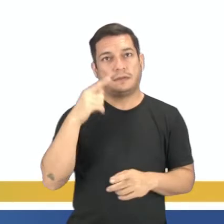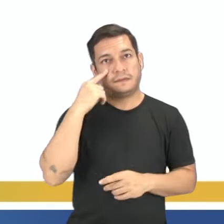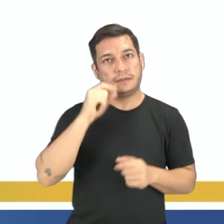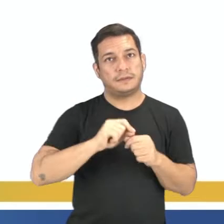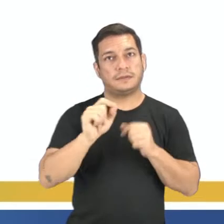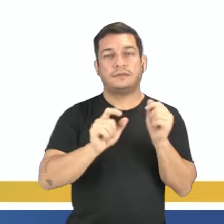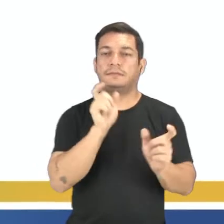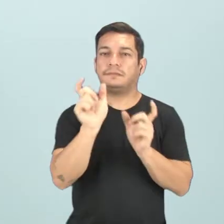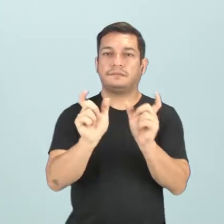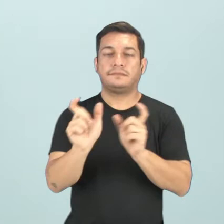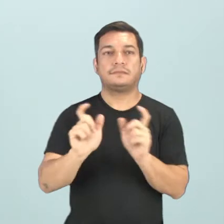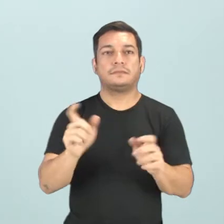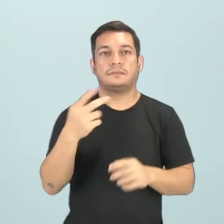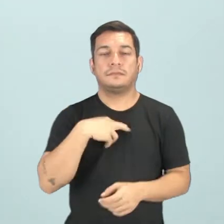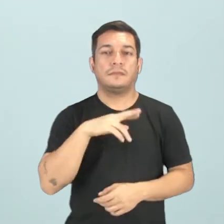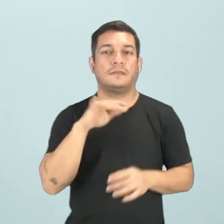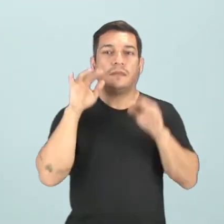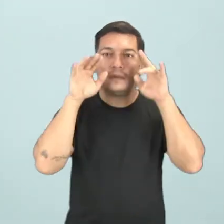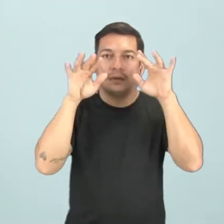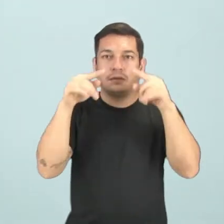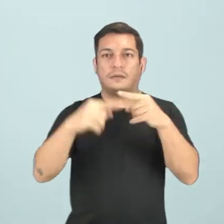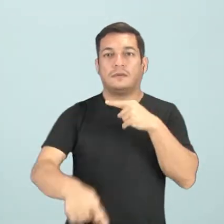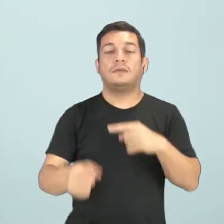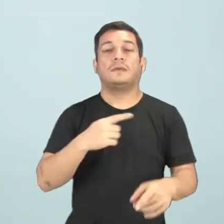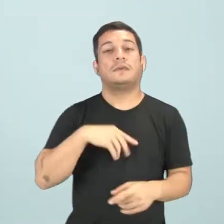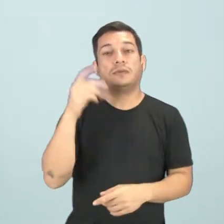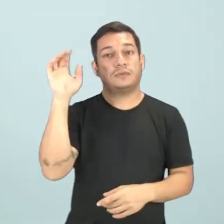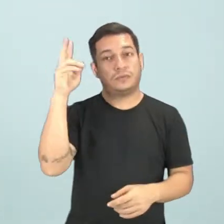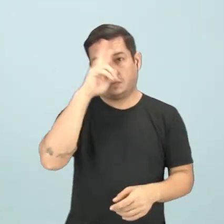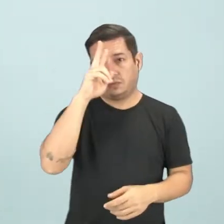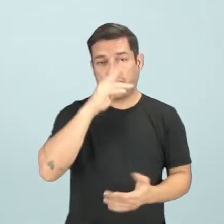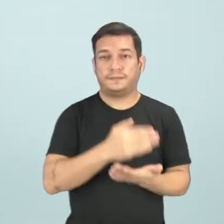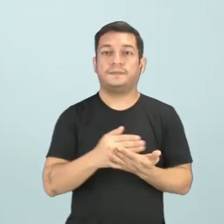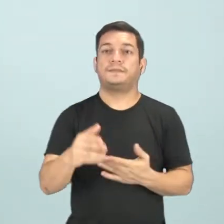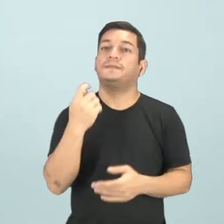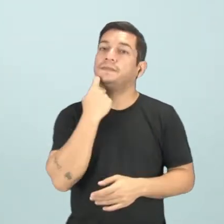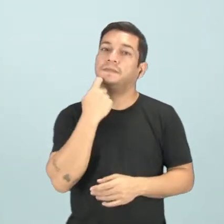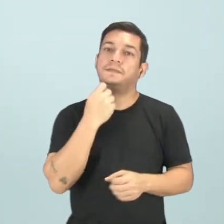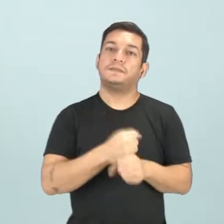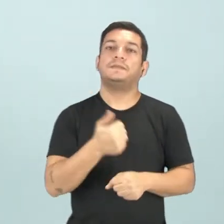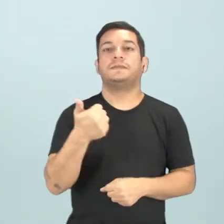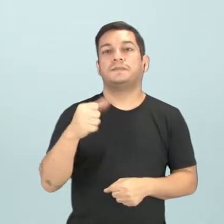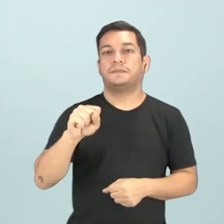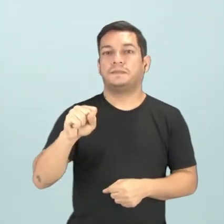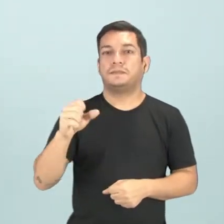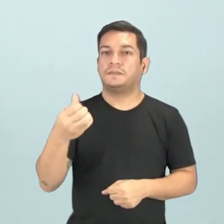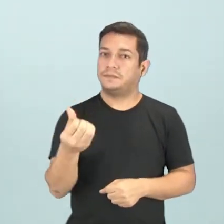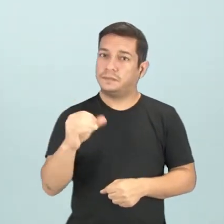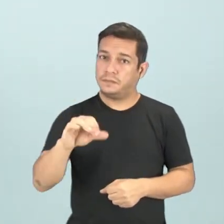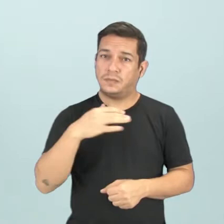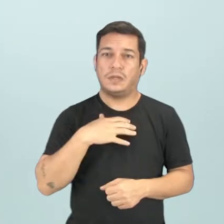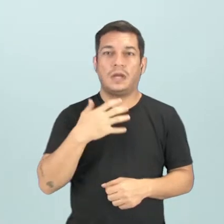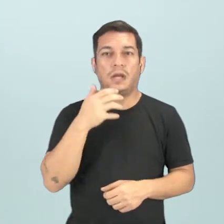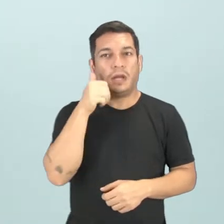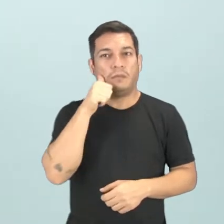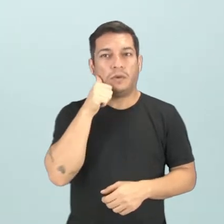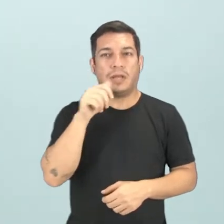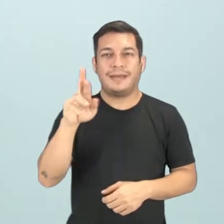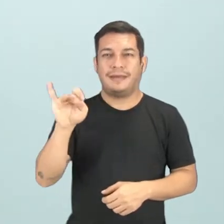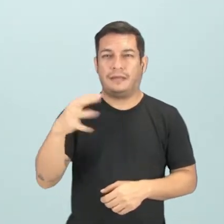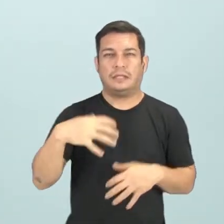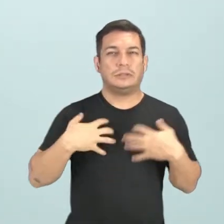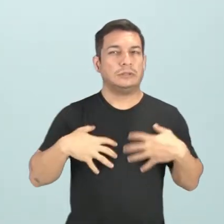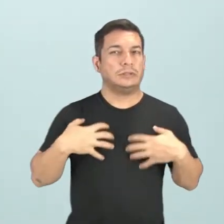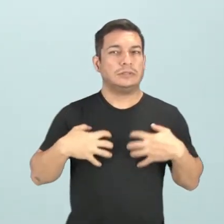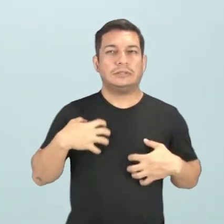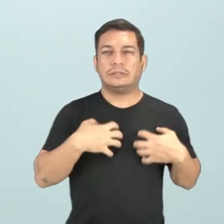paixão proibida. A história ela começa numa sexta-feira, né, de 1869. Rita, angustiada com a sua situação